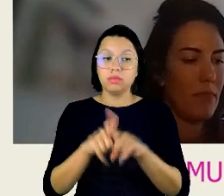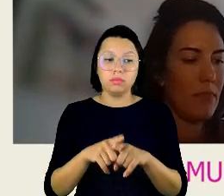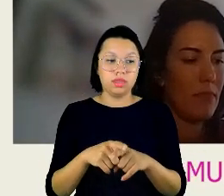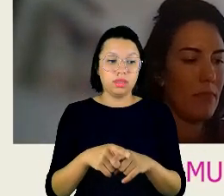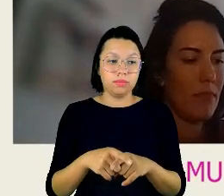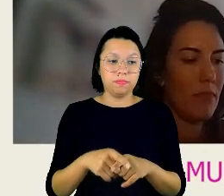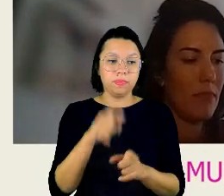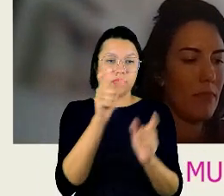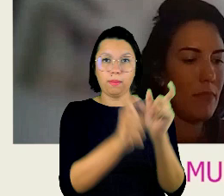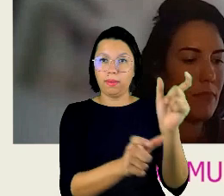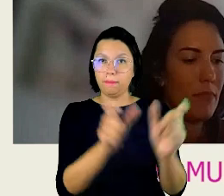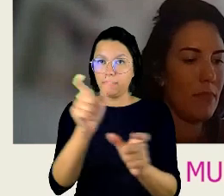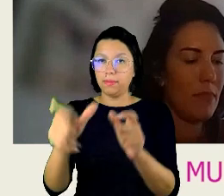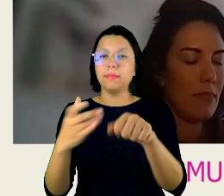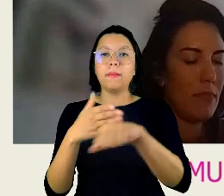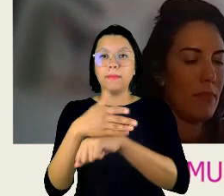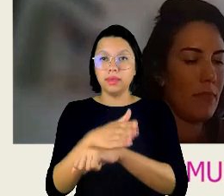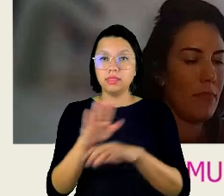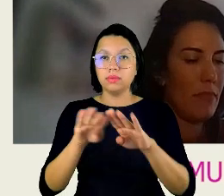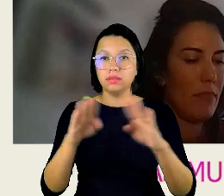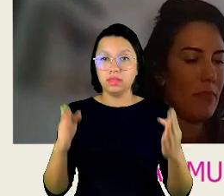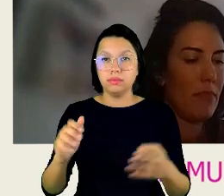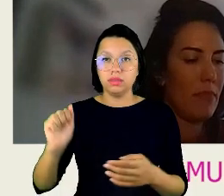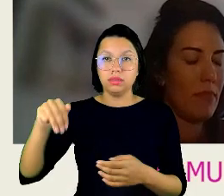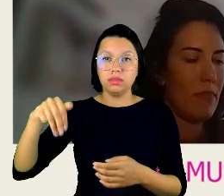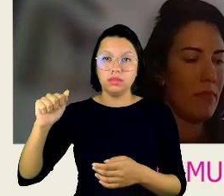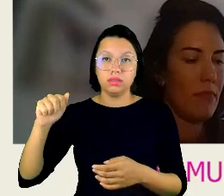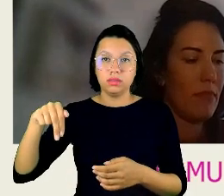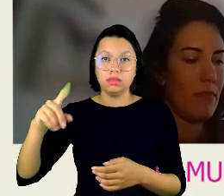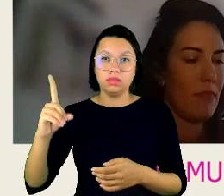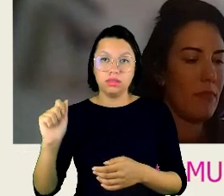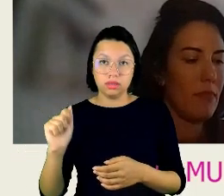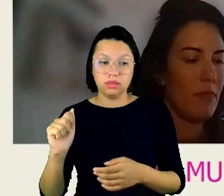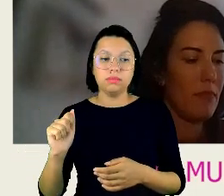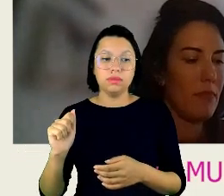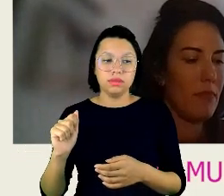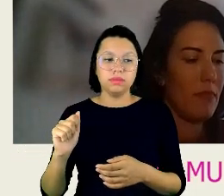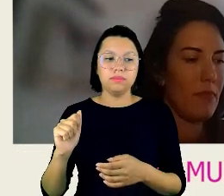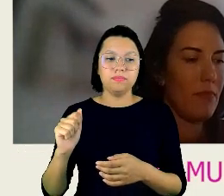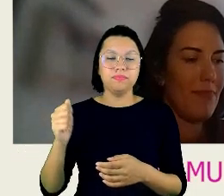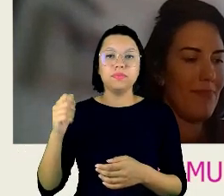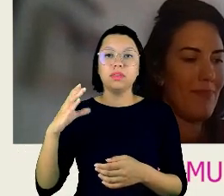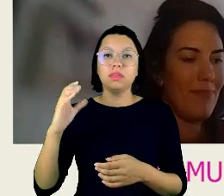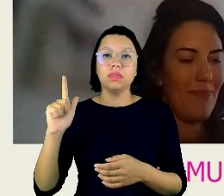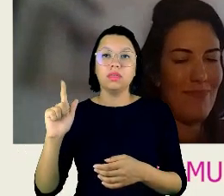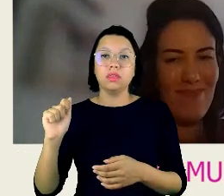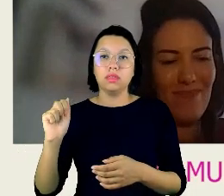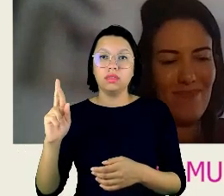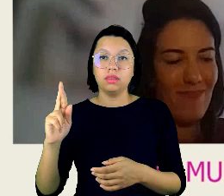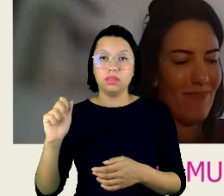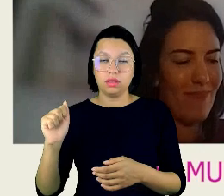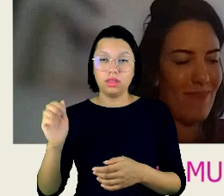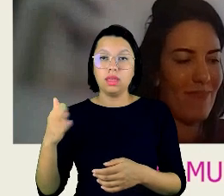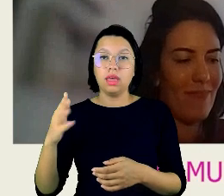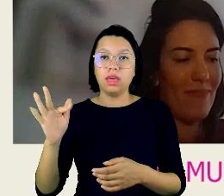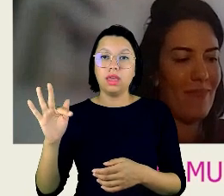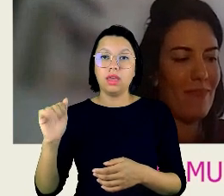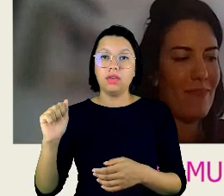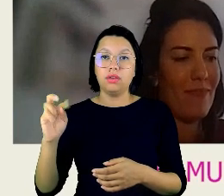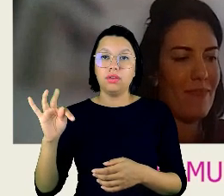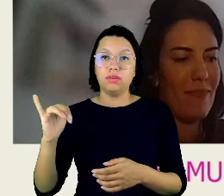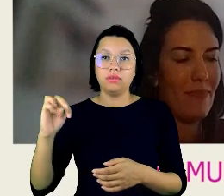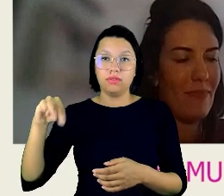outras participantes da mesa, a Amanda, que dará a palestra, e as duas palestrantes, a Clara e a Fátima.